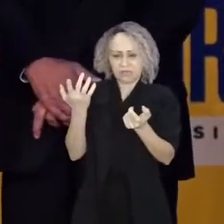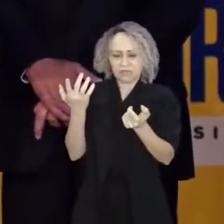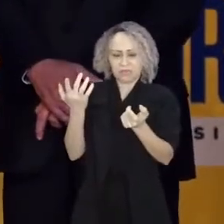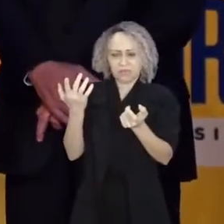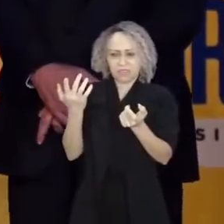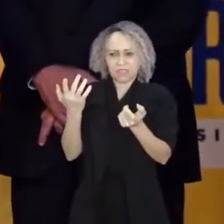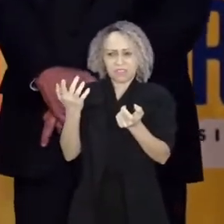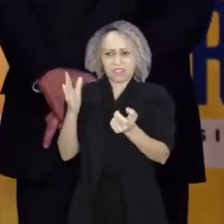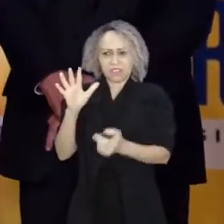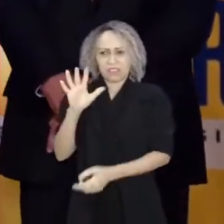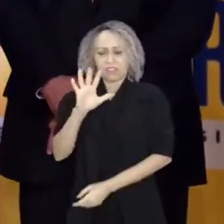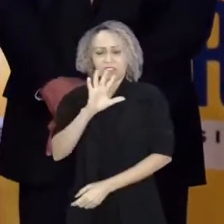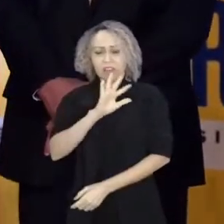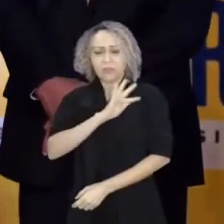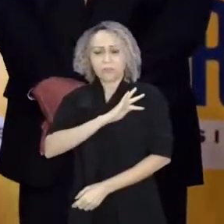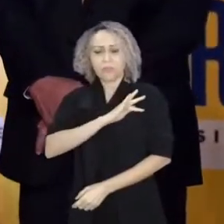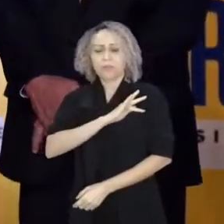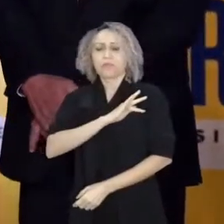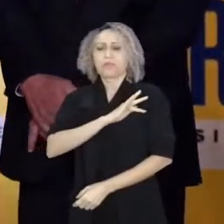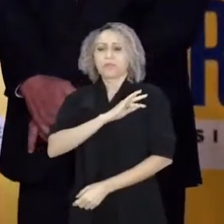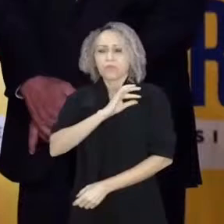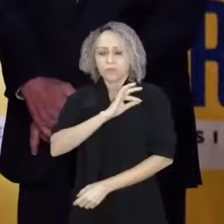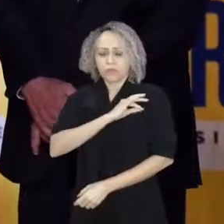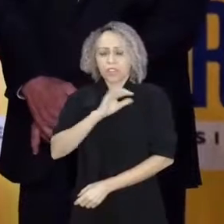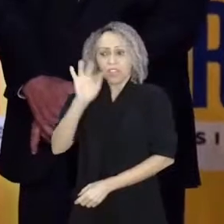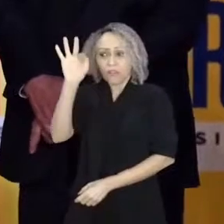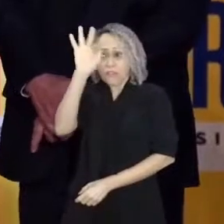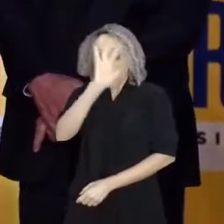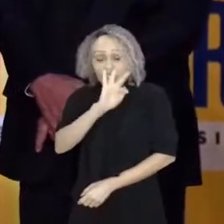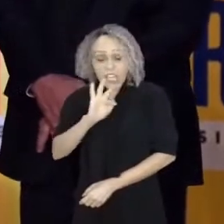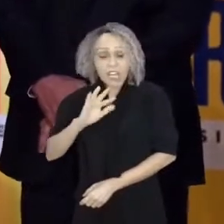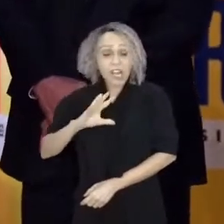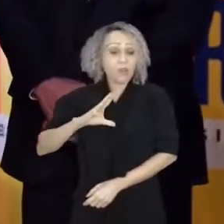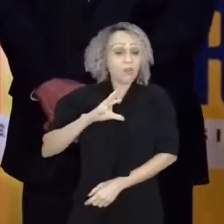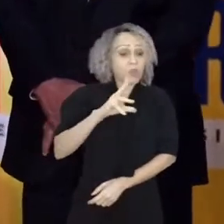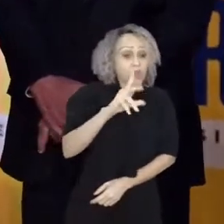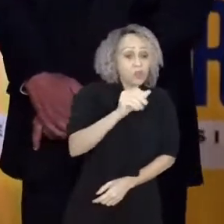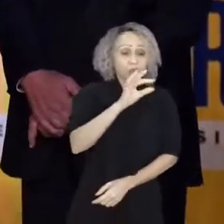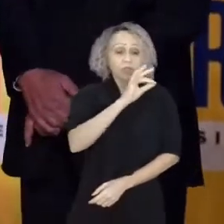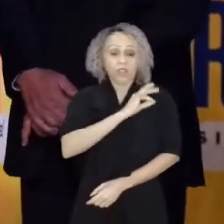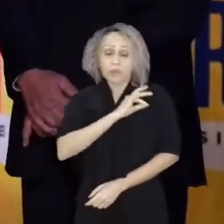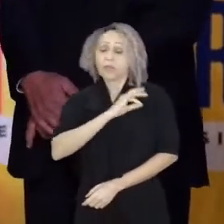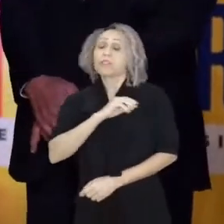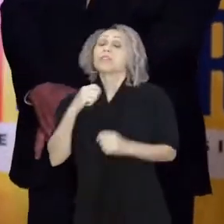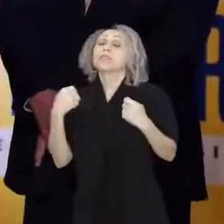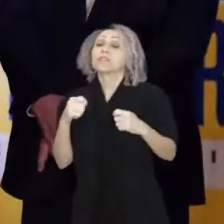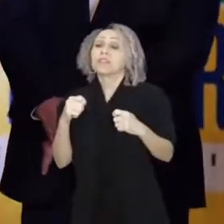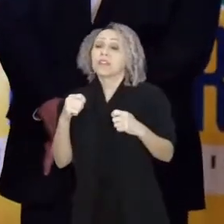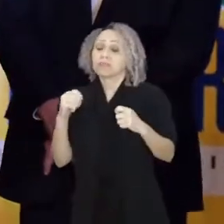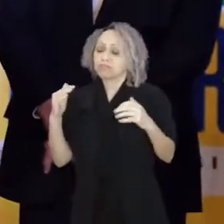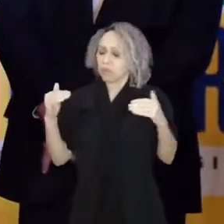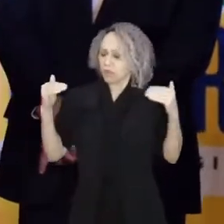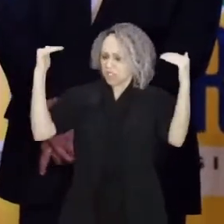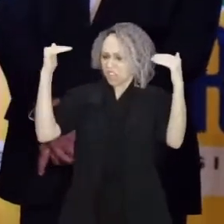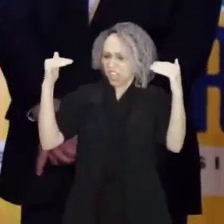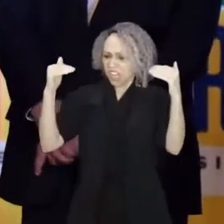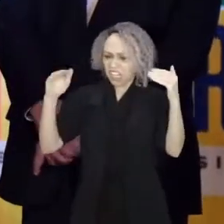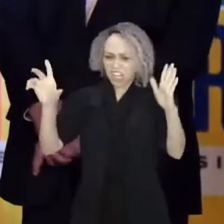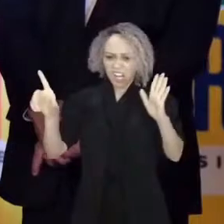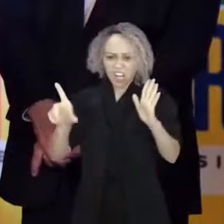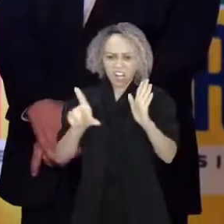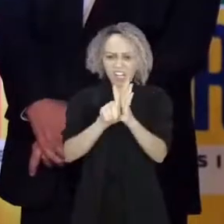da legalidade nas polícias, também a experiência profissional